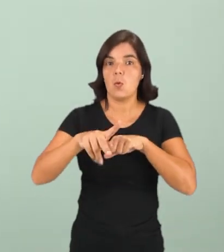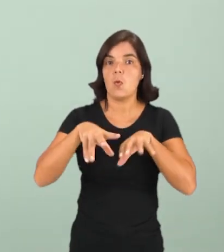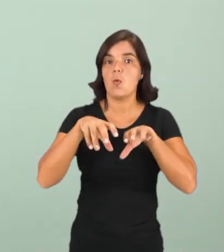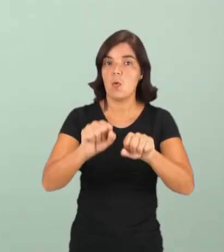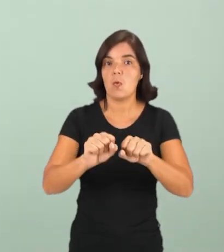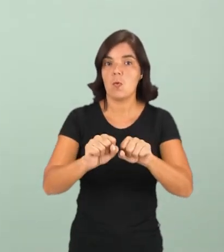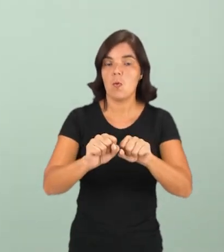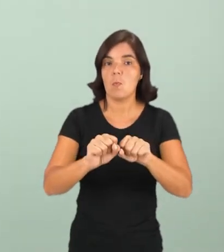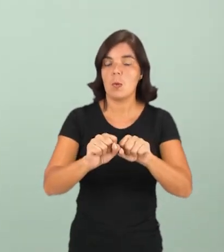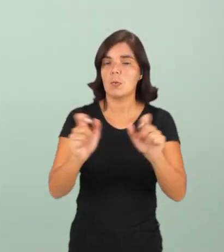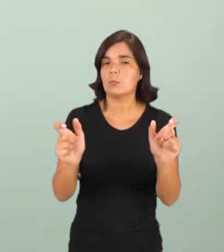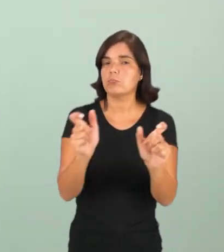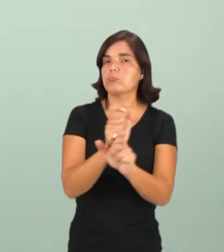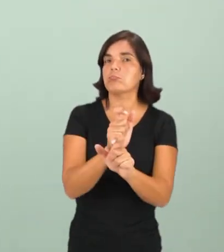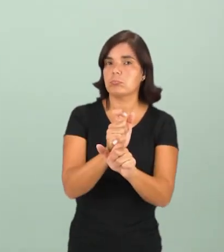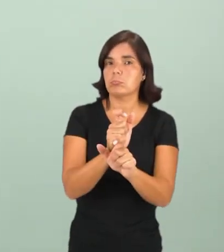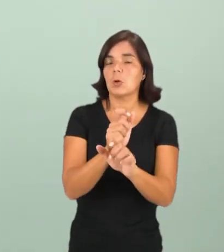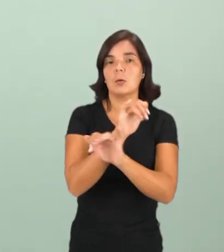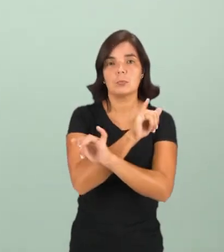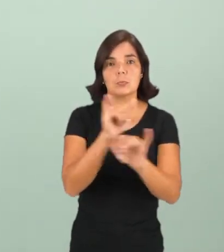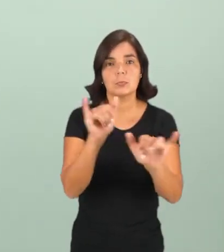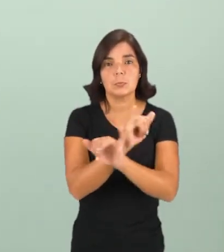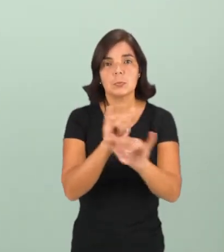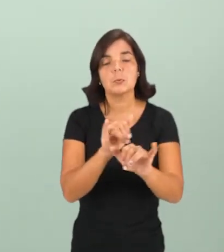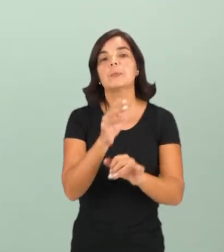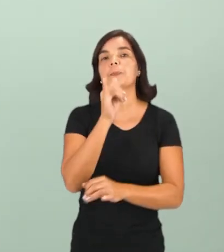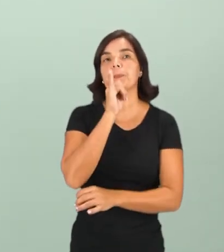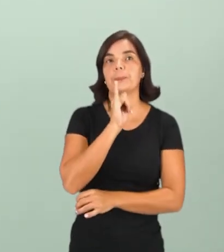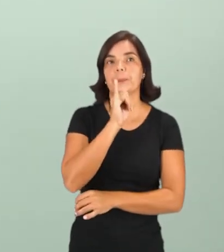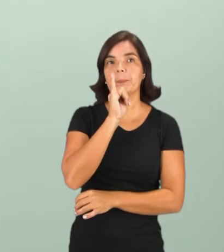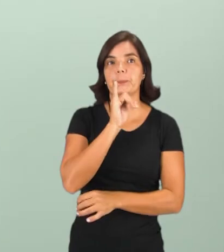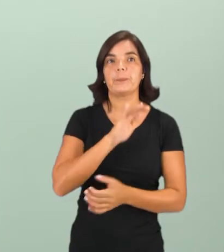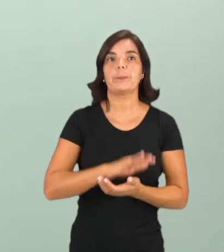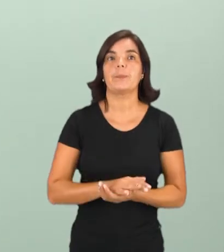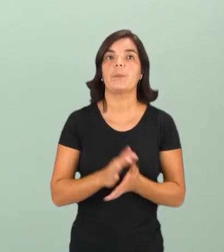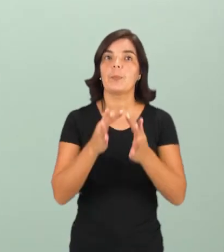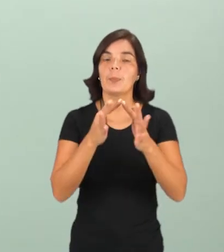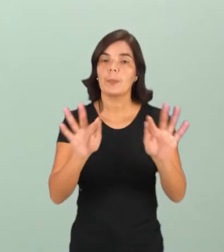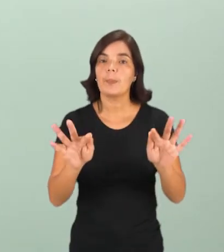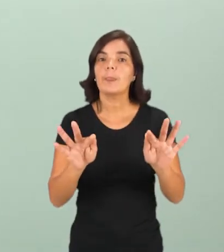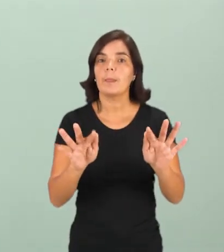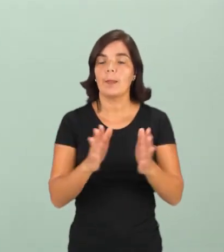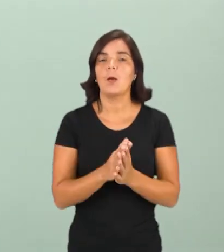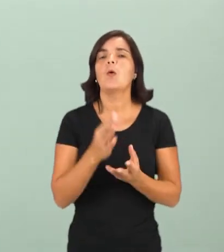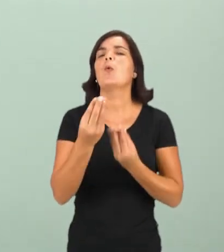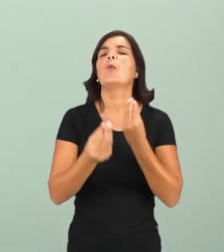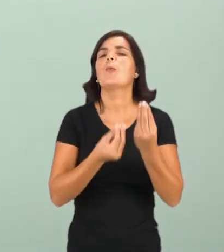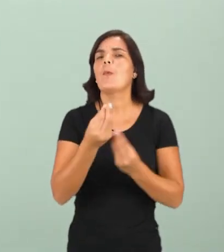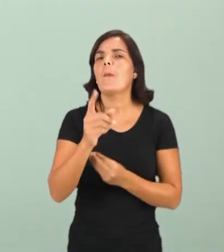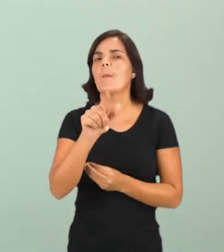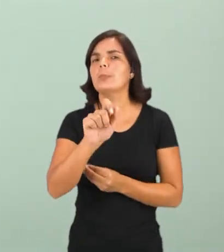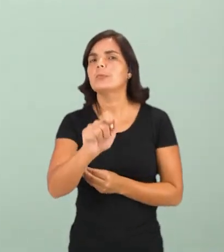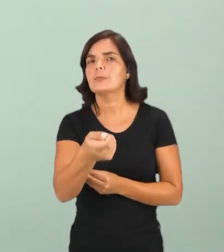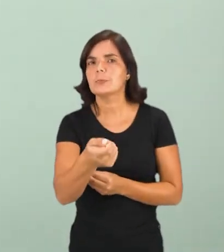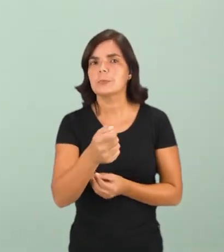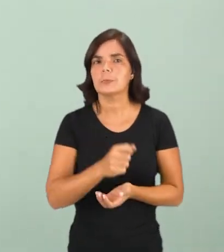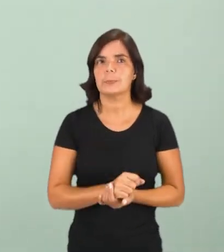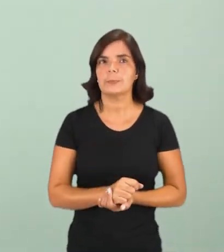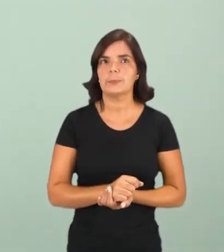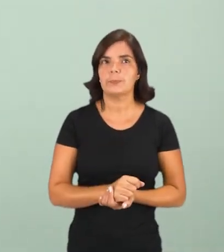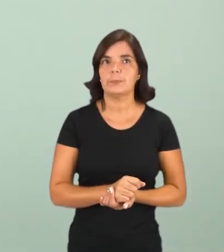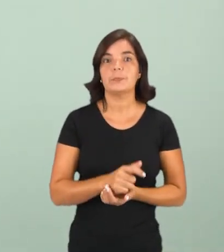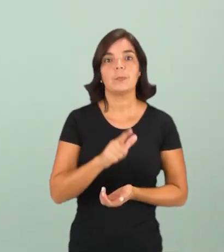fazer um contraste das informações. Exemplo, como são as llaves? Como é que são as chaves?